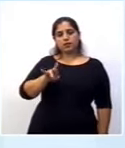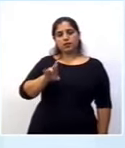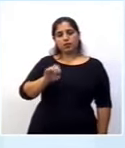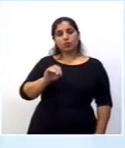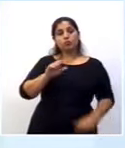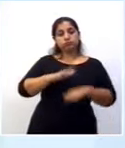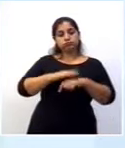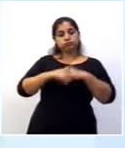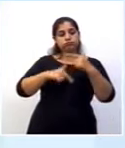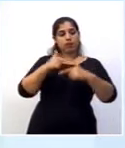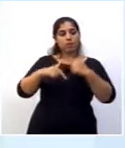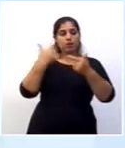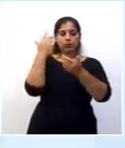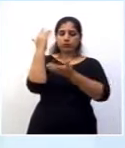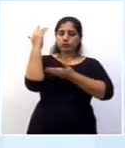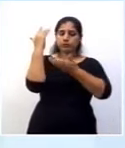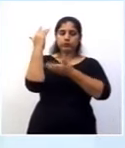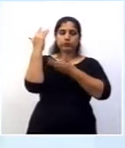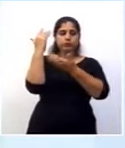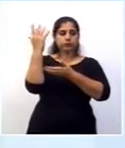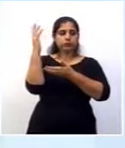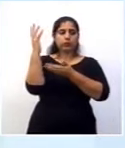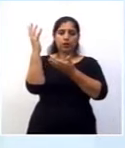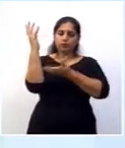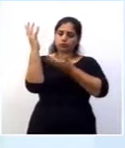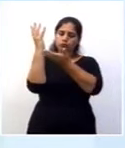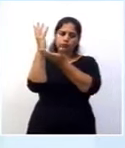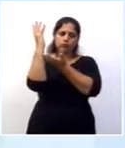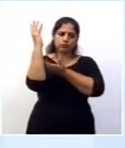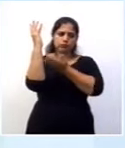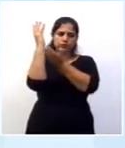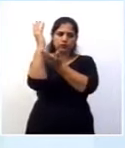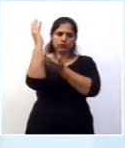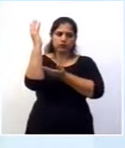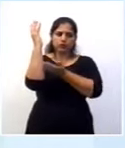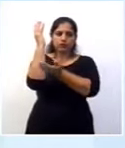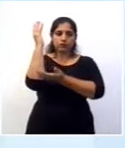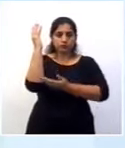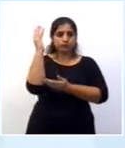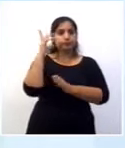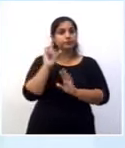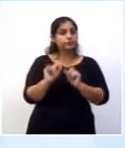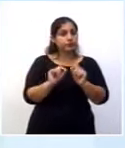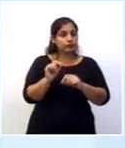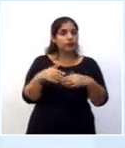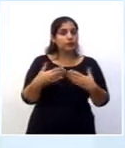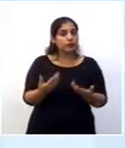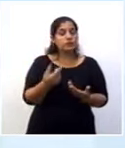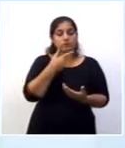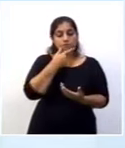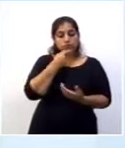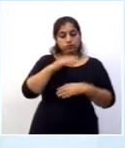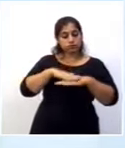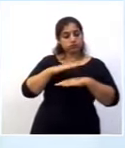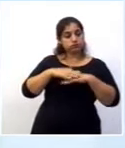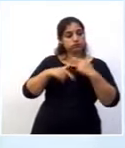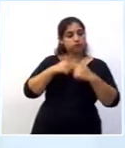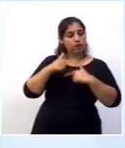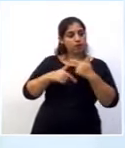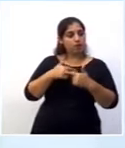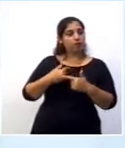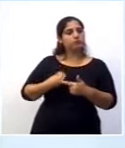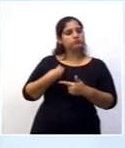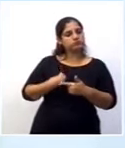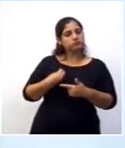aí da árvore, né, que faz o extrativismo vegetal. Então, o seringueiro aí, a presença ajudou